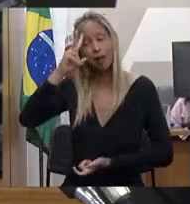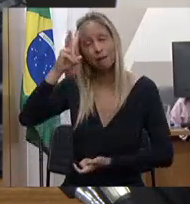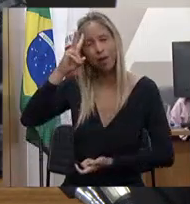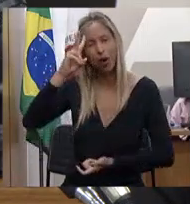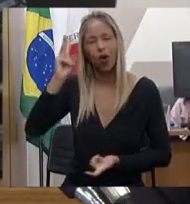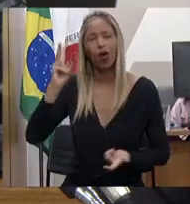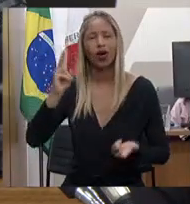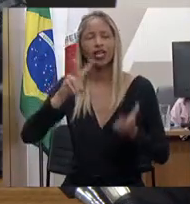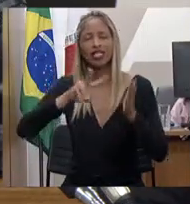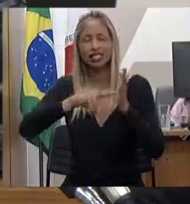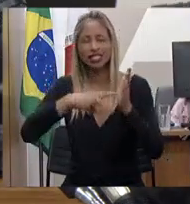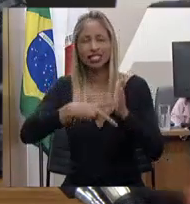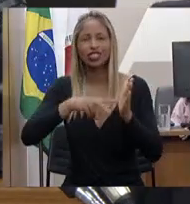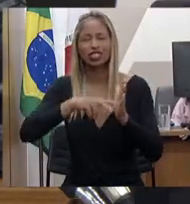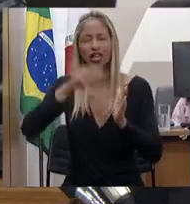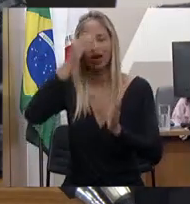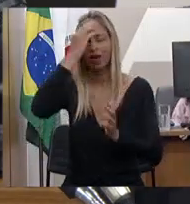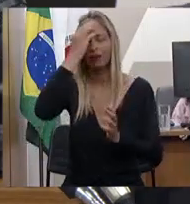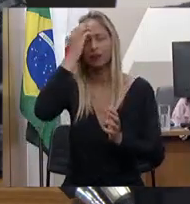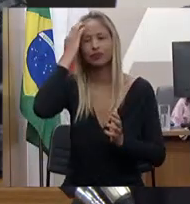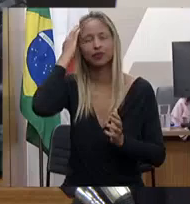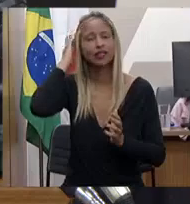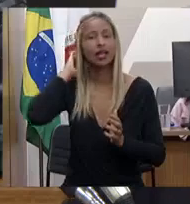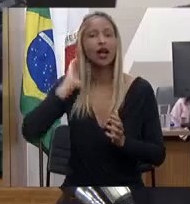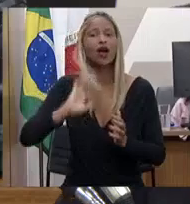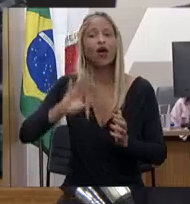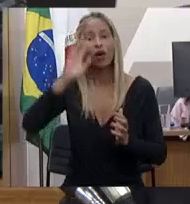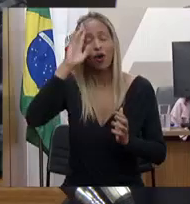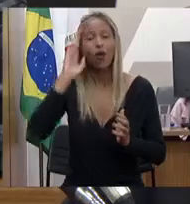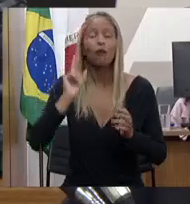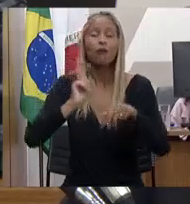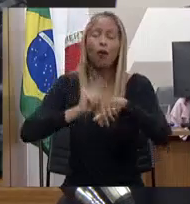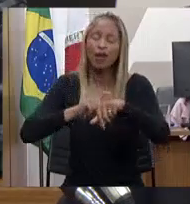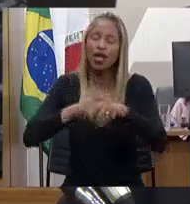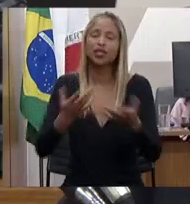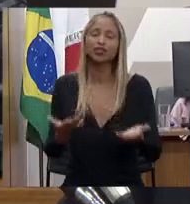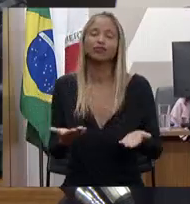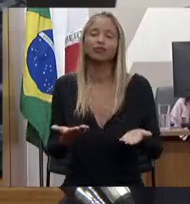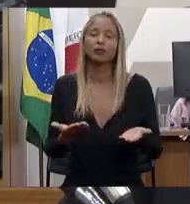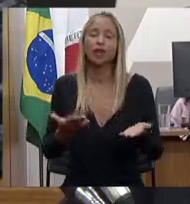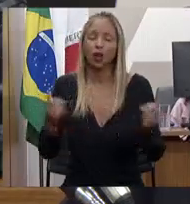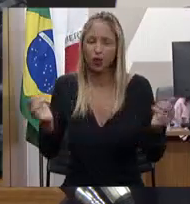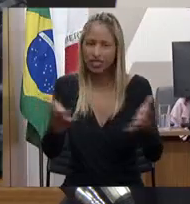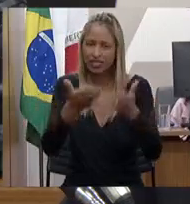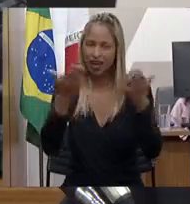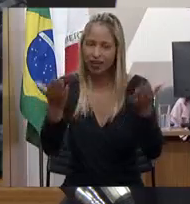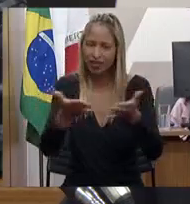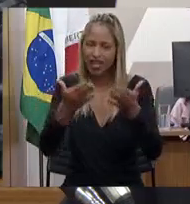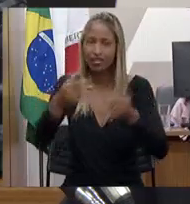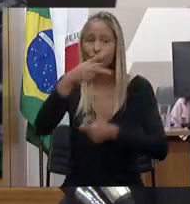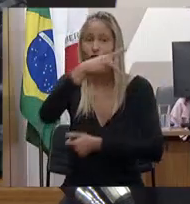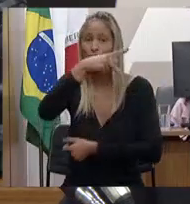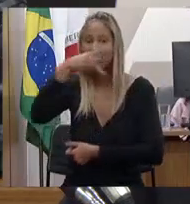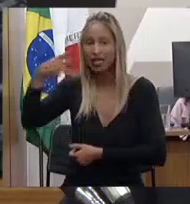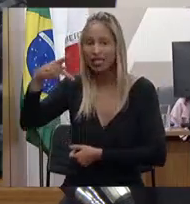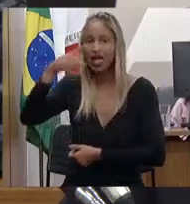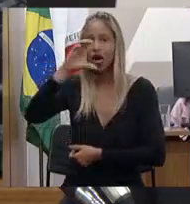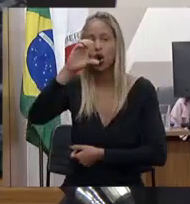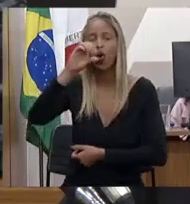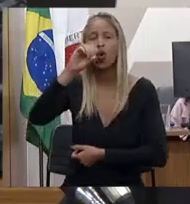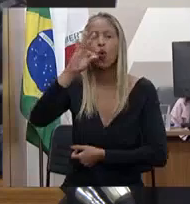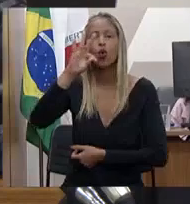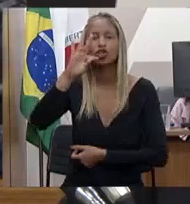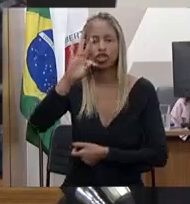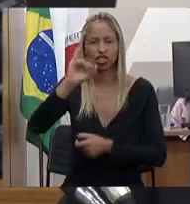sindical fosse trazer até o momento eu faria a saudação através do presidente da cultivinas né